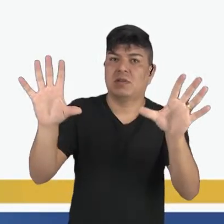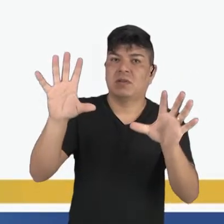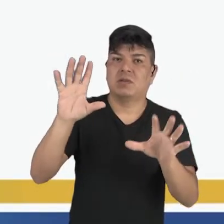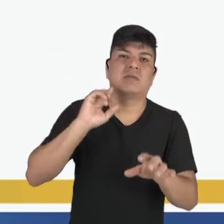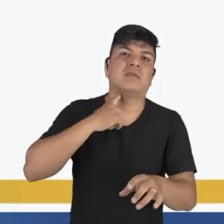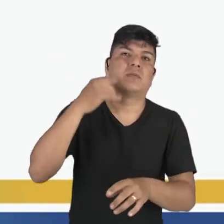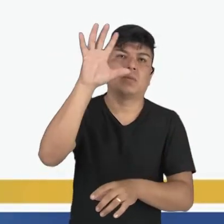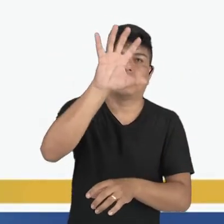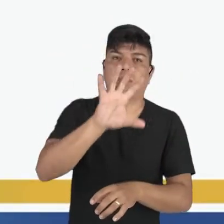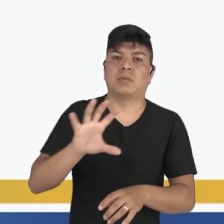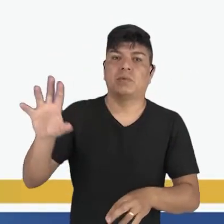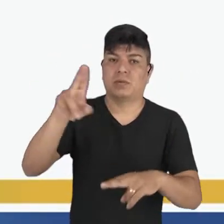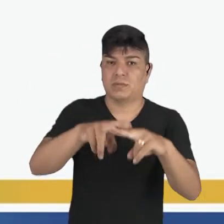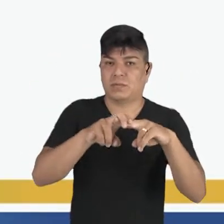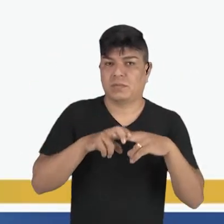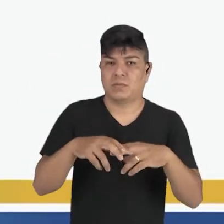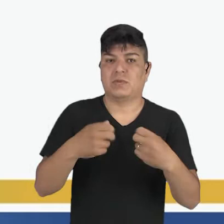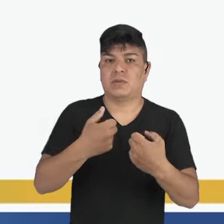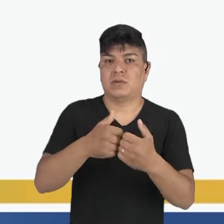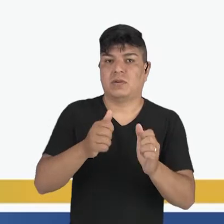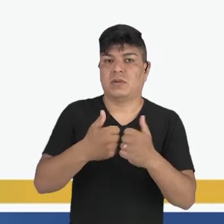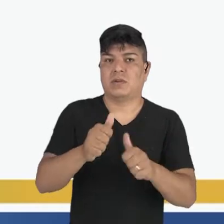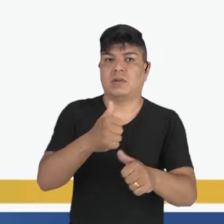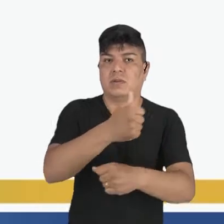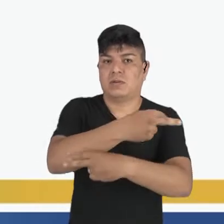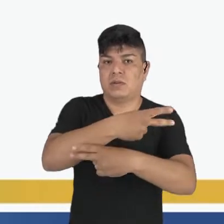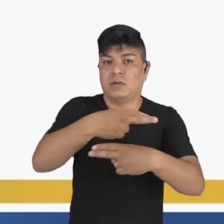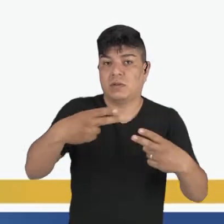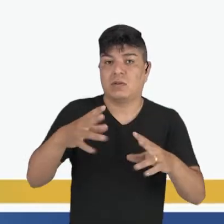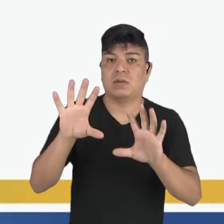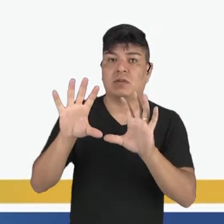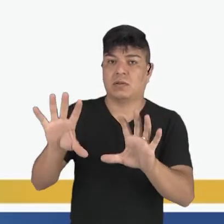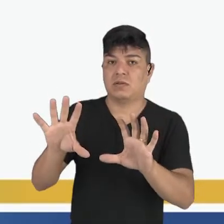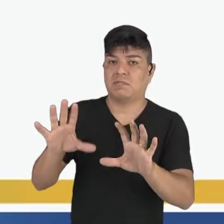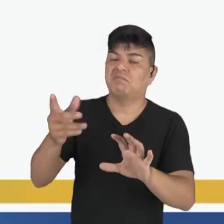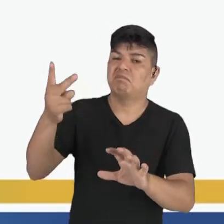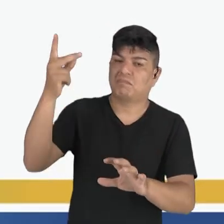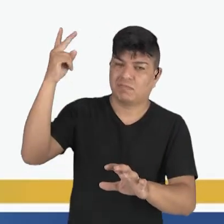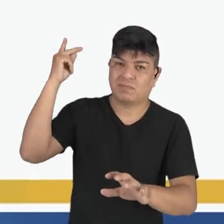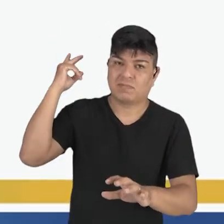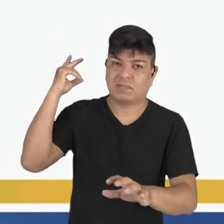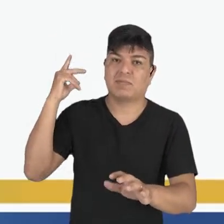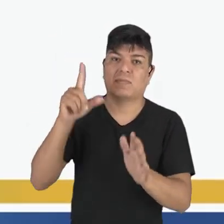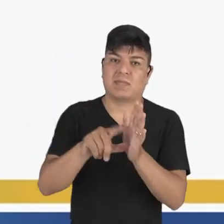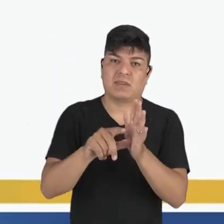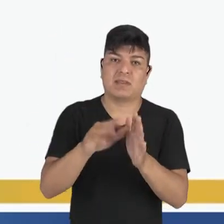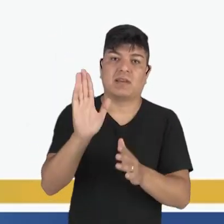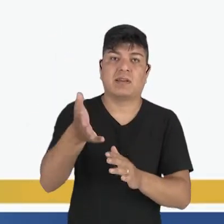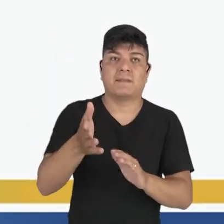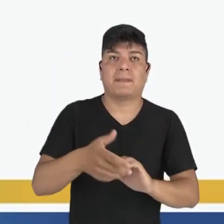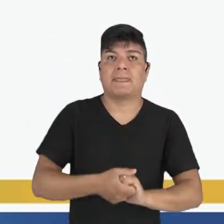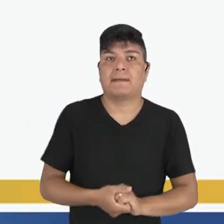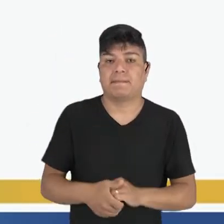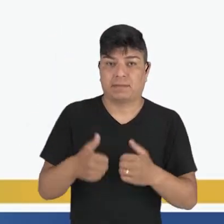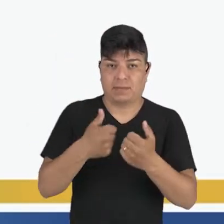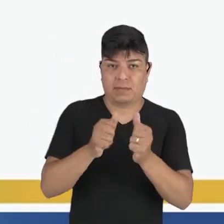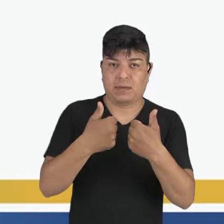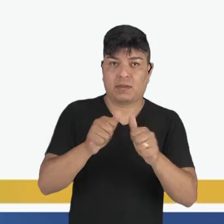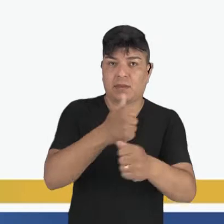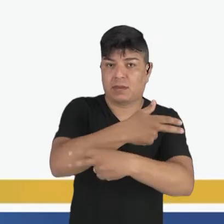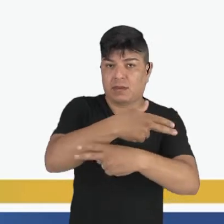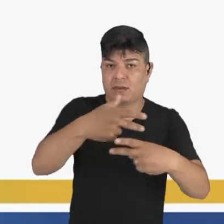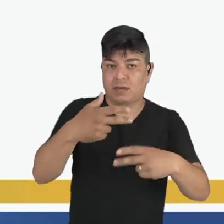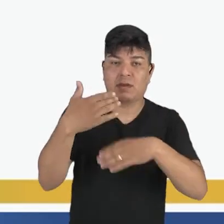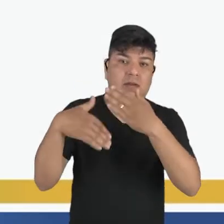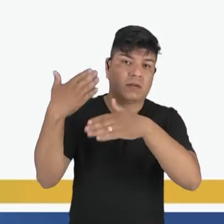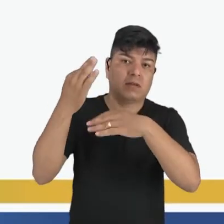poluição, tá? Então, é um meio de transporte que está ficando aí um pouco para trás, tá? No transporte, os avanços tecnológicos,